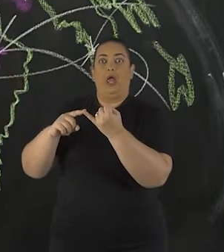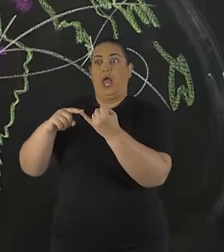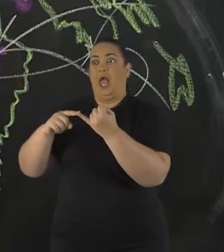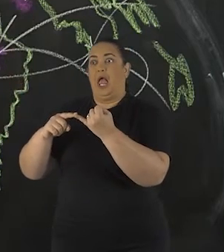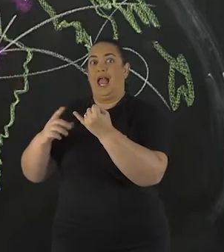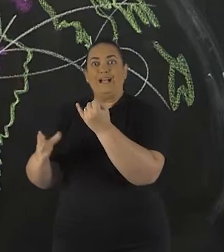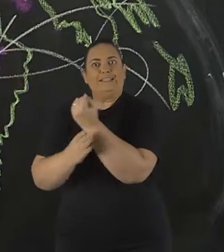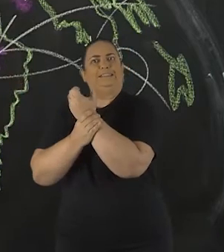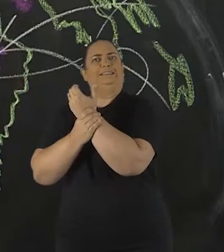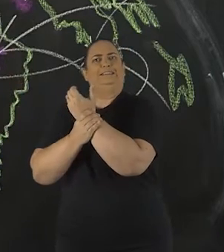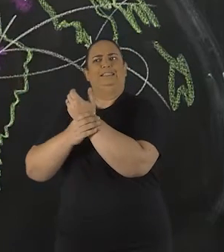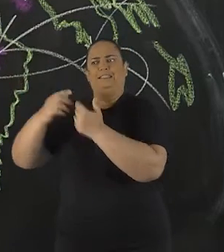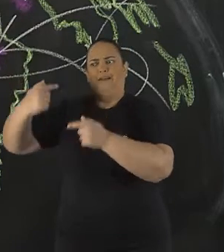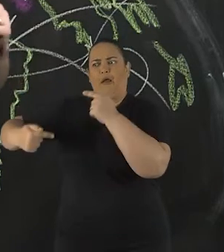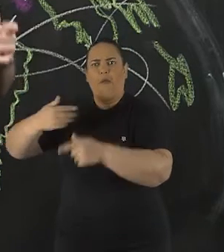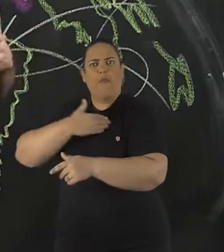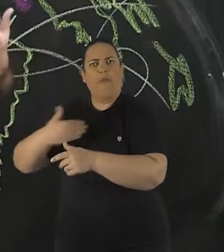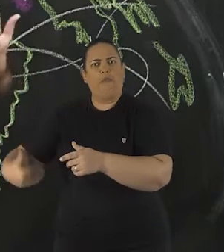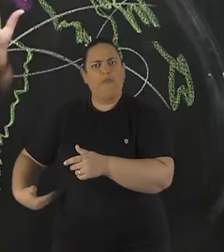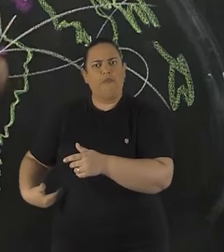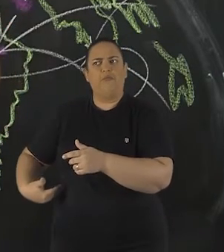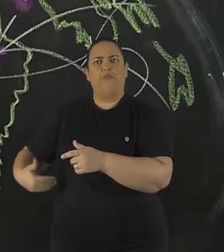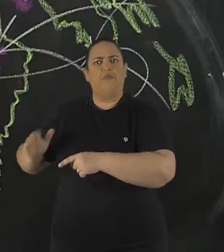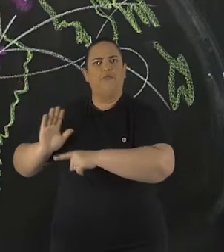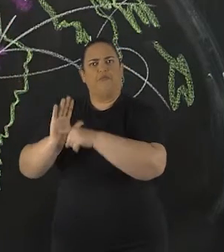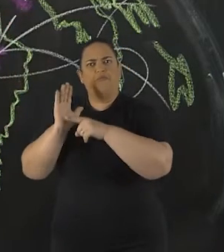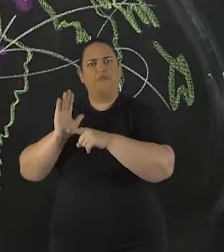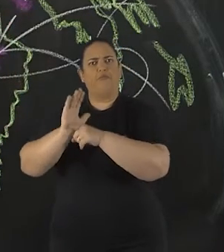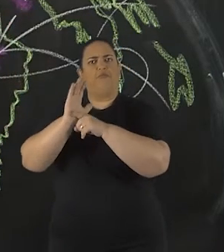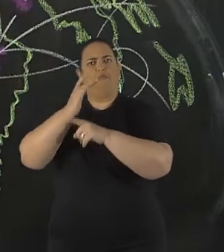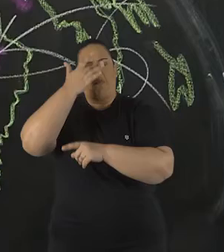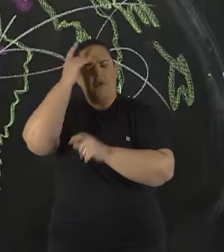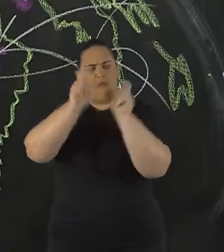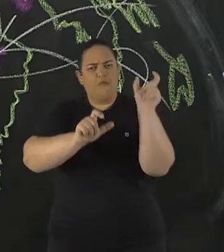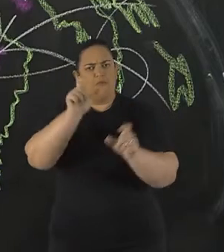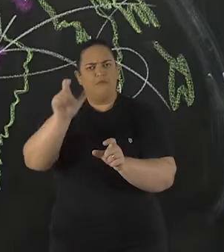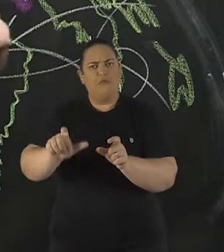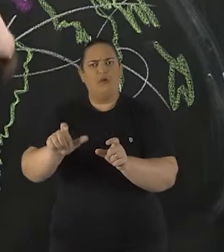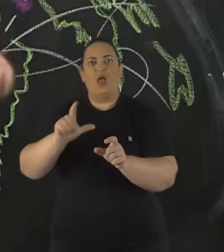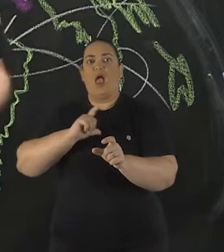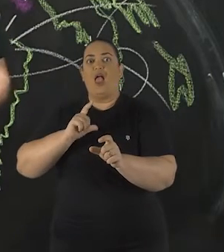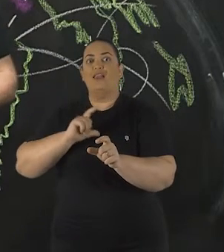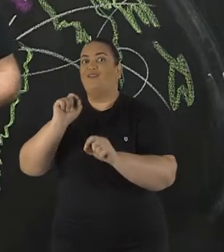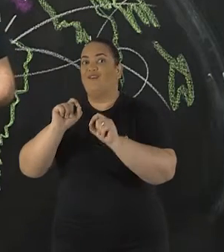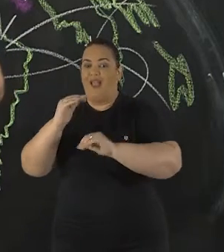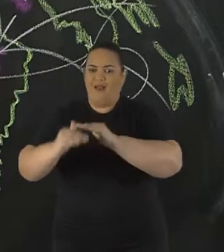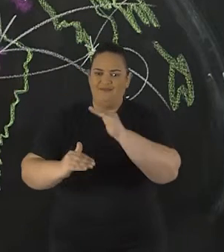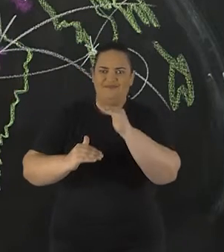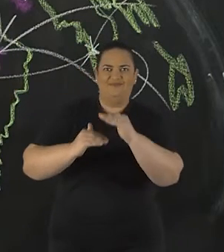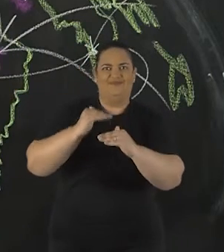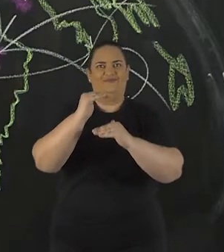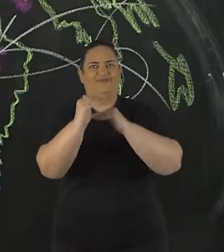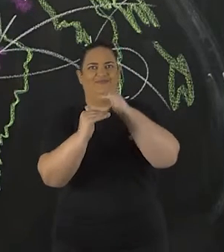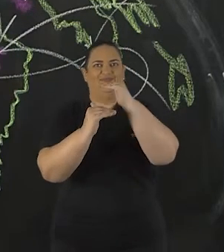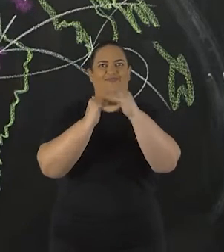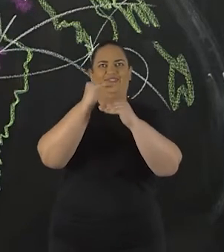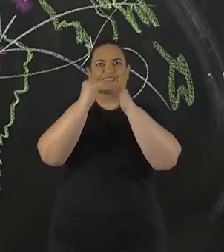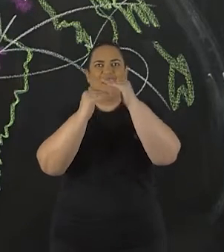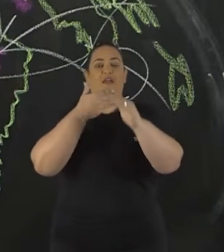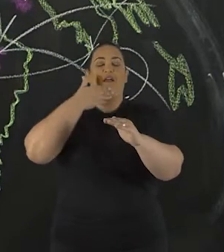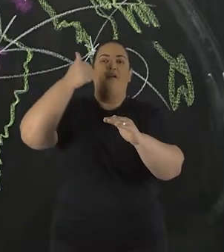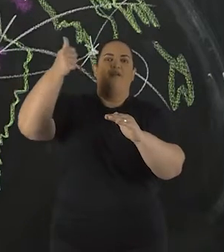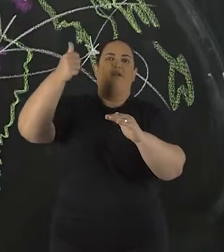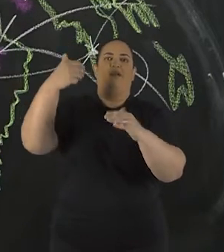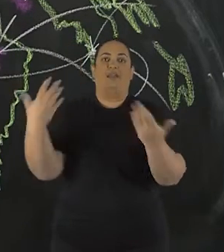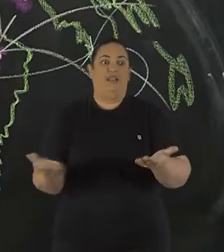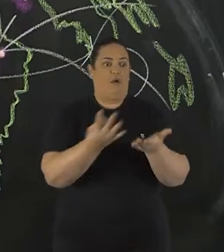de políticas públicas para as pessoas, e passa a ter aí melhor desenvolvimento, melhores condições. Então o uso da técnica